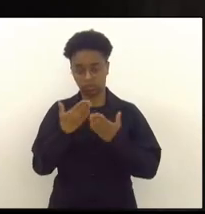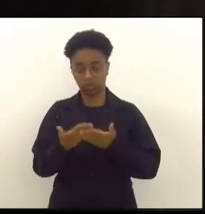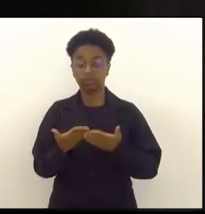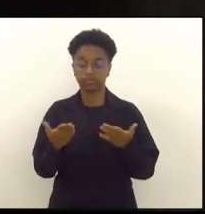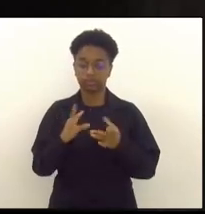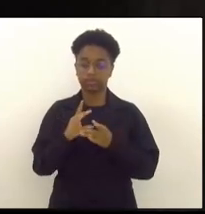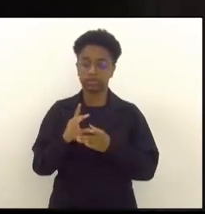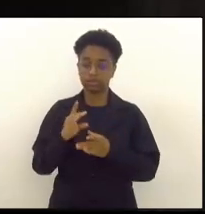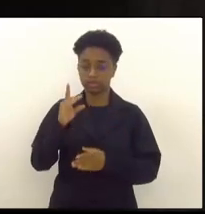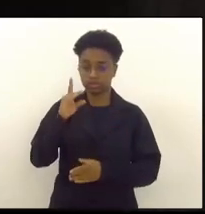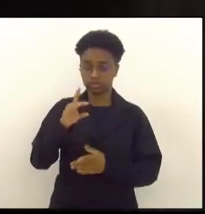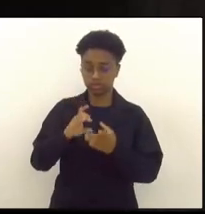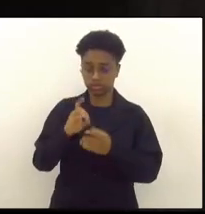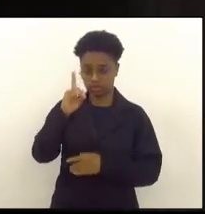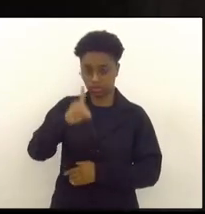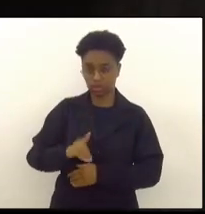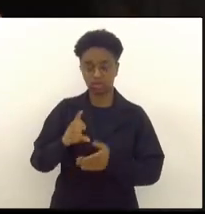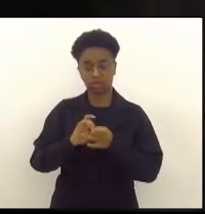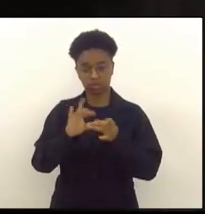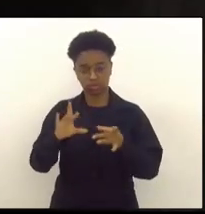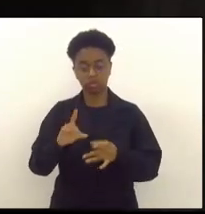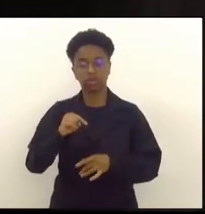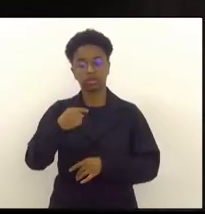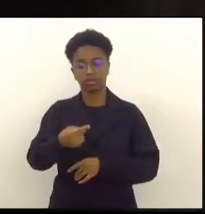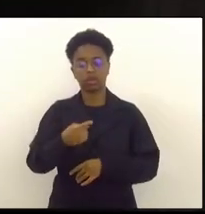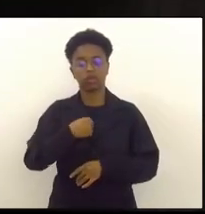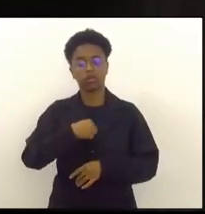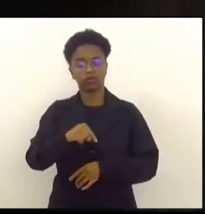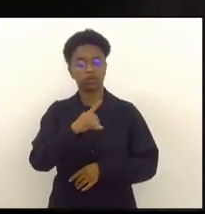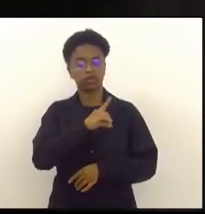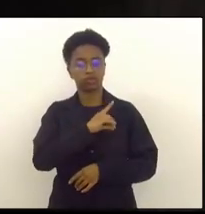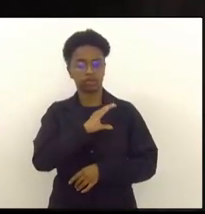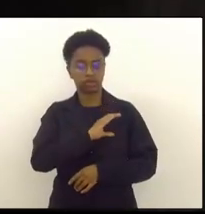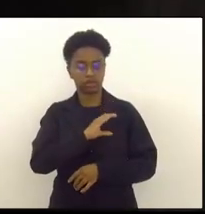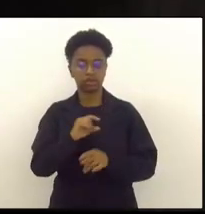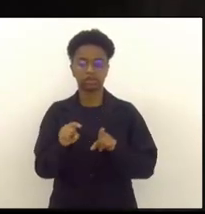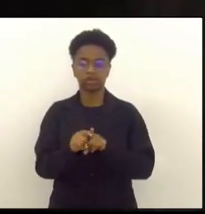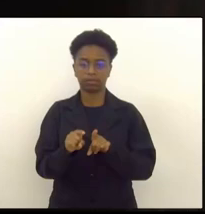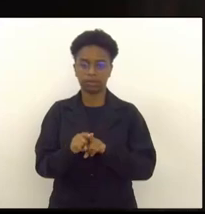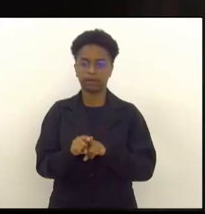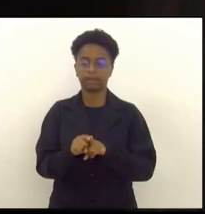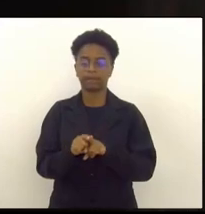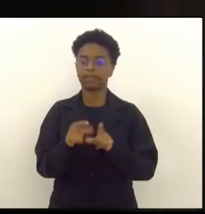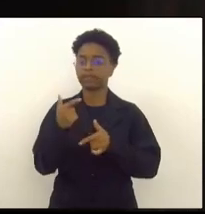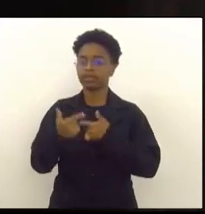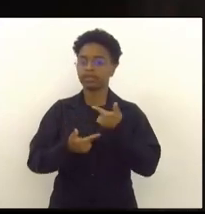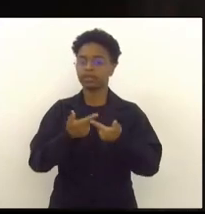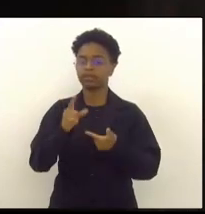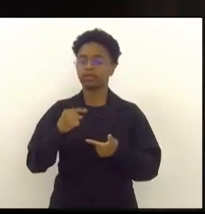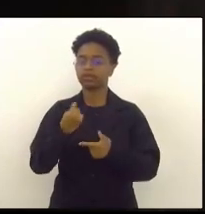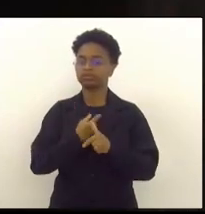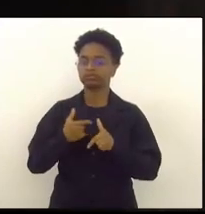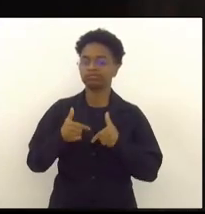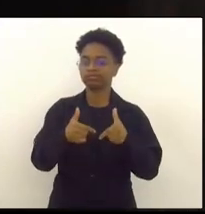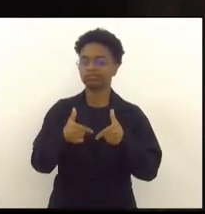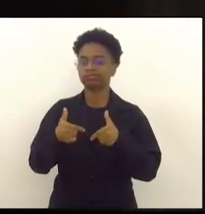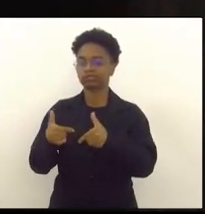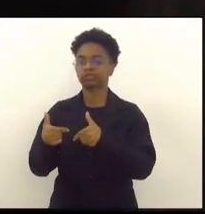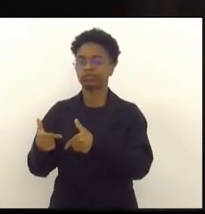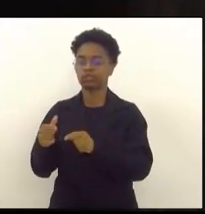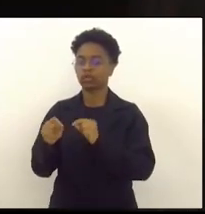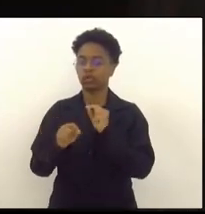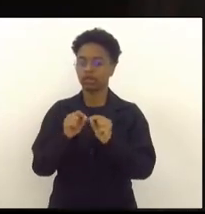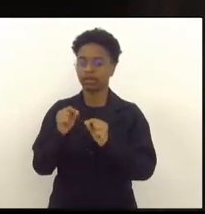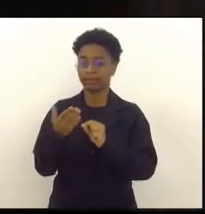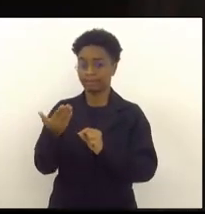trabalho no colégio Castelo Branco. Lá em depois passei para o Duque de Caxias. E aquele trabalho que nós fazíamos, era um trabalho de...